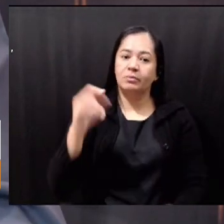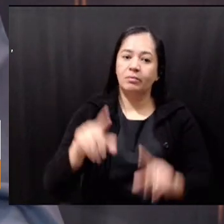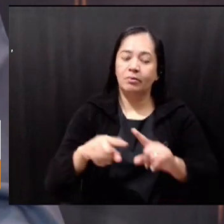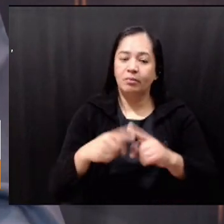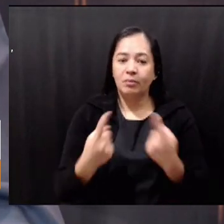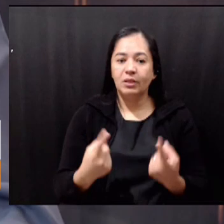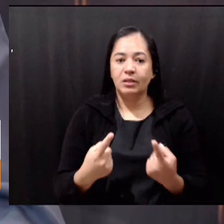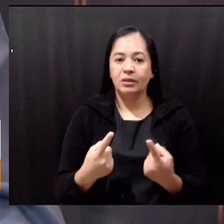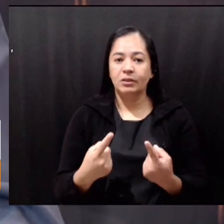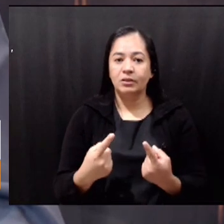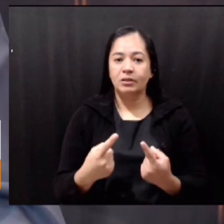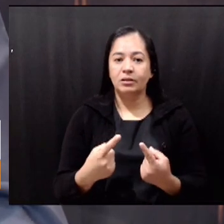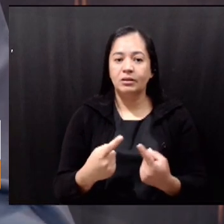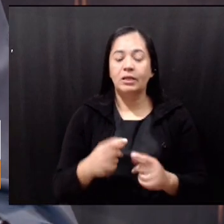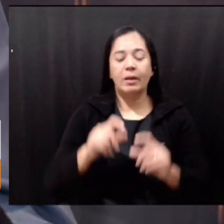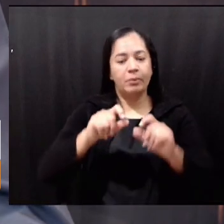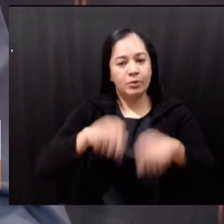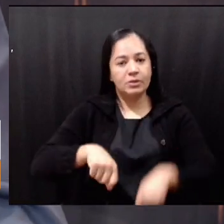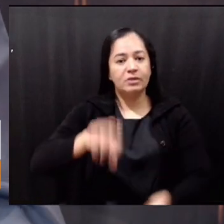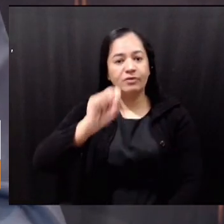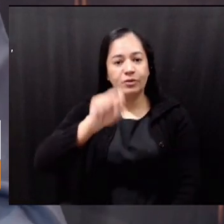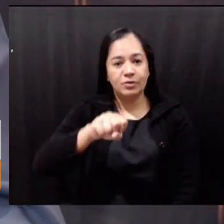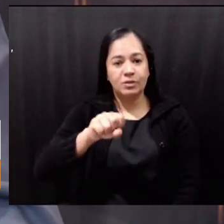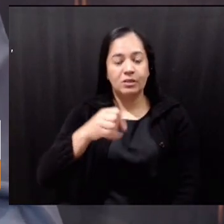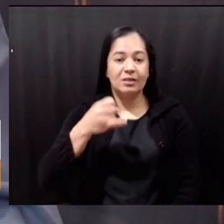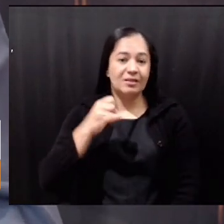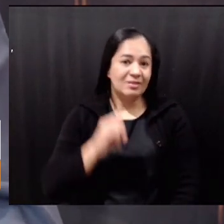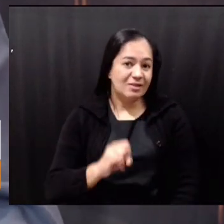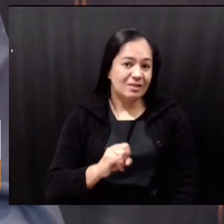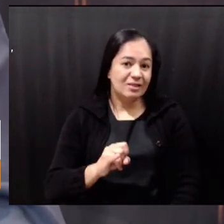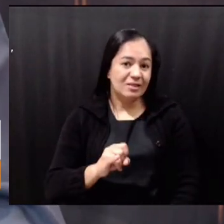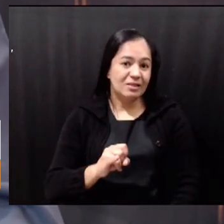possíveis. E sempre estar fazendo um